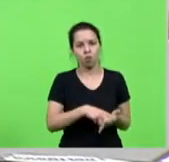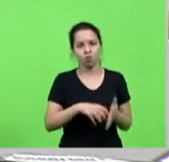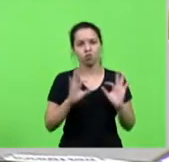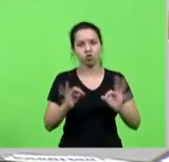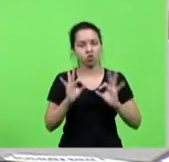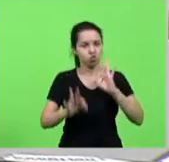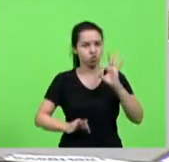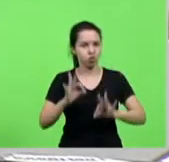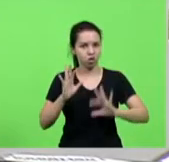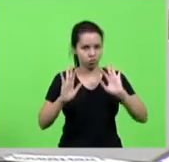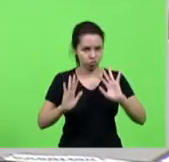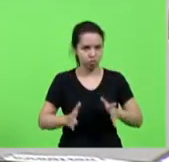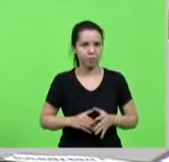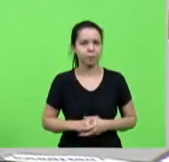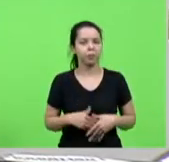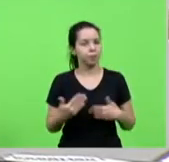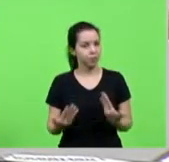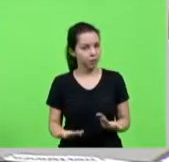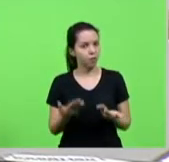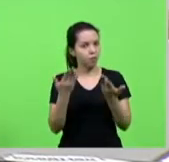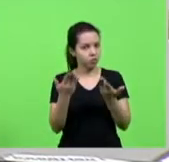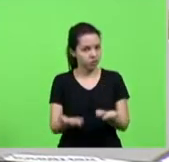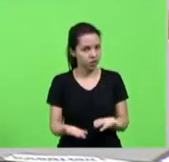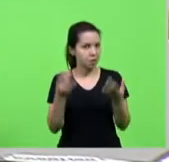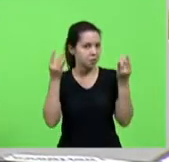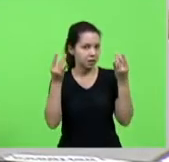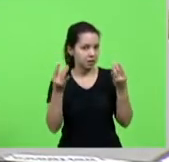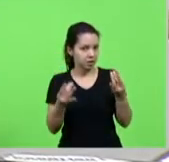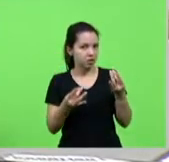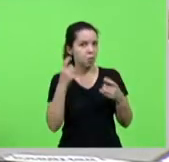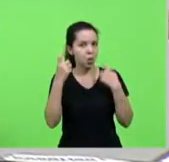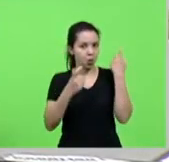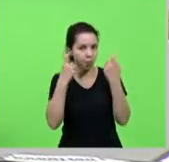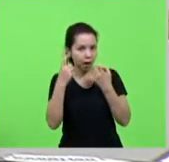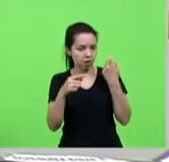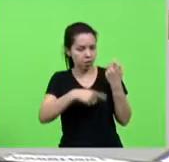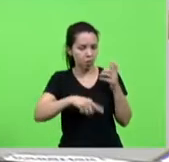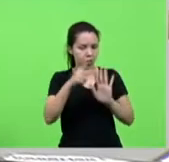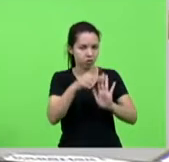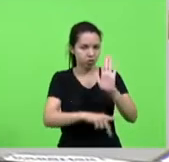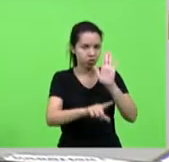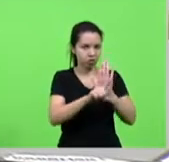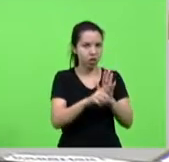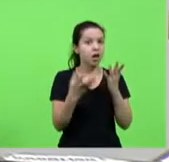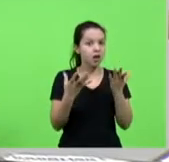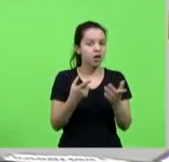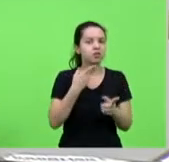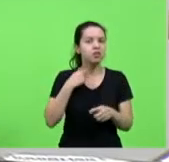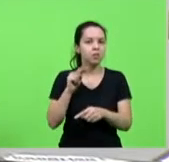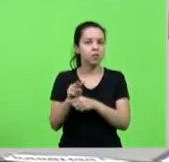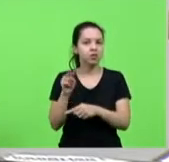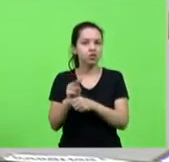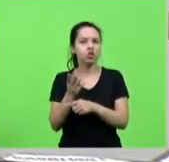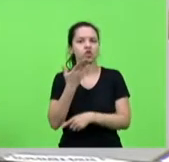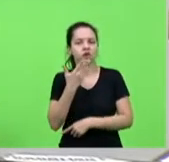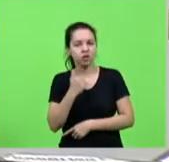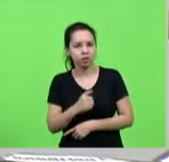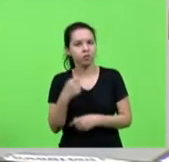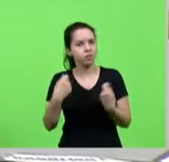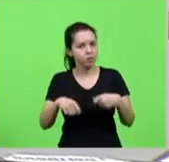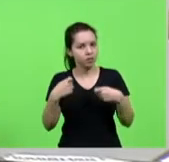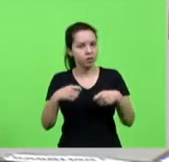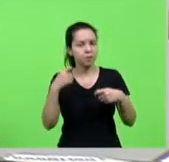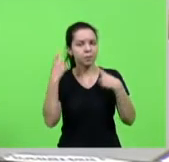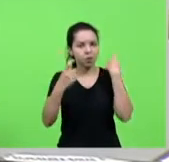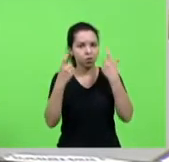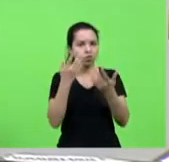especialista, senhor Ariel, em vez do senhor se preocupar com o nosso projeto de lei que pretende proteger as crianças, o senhor se preocupe antes em